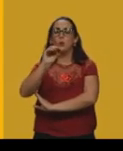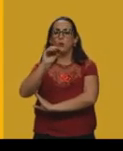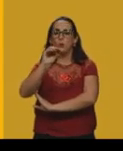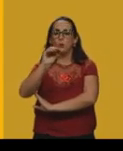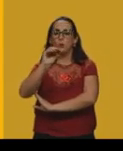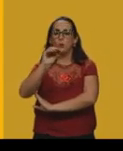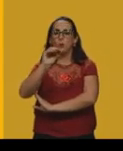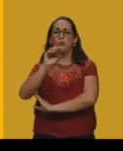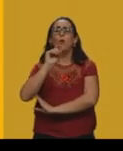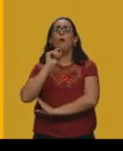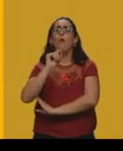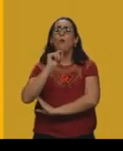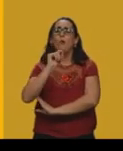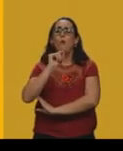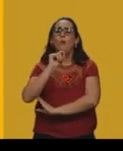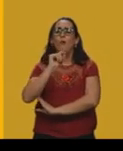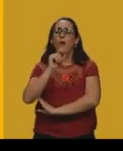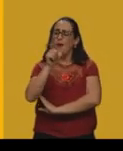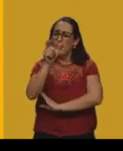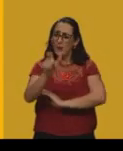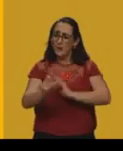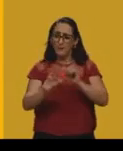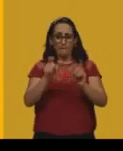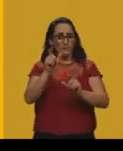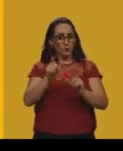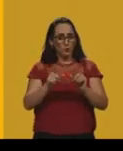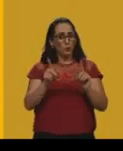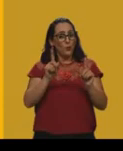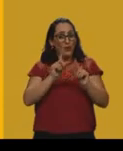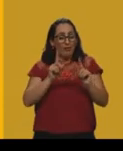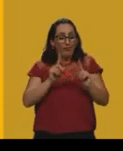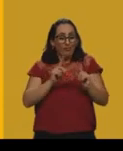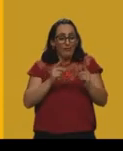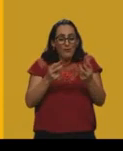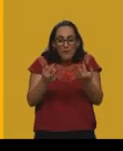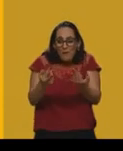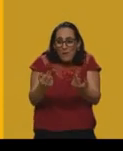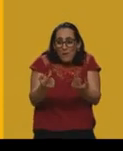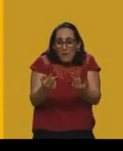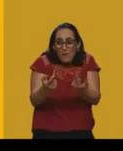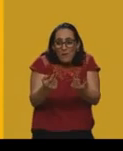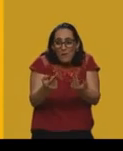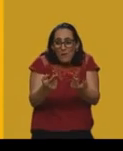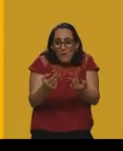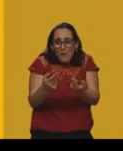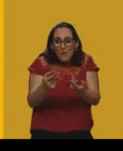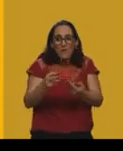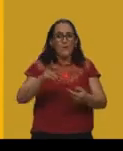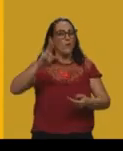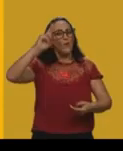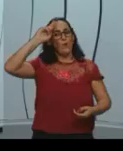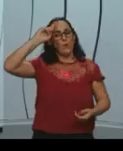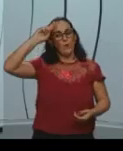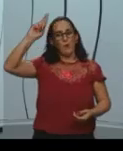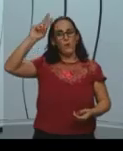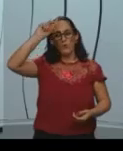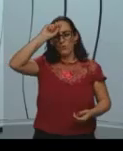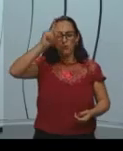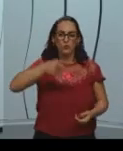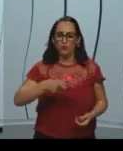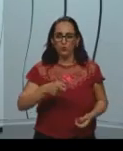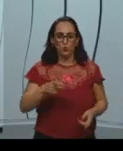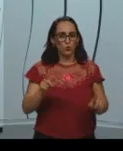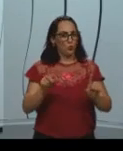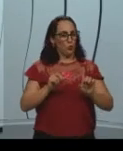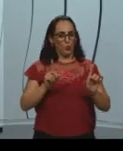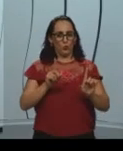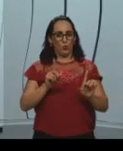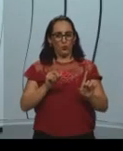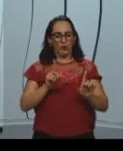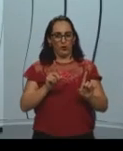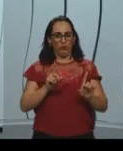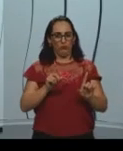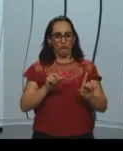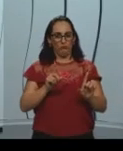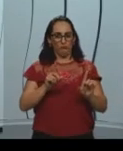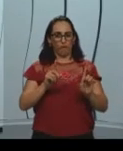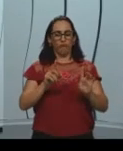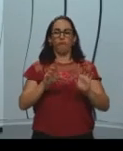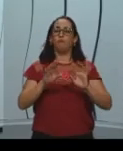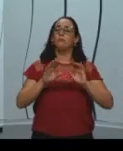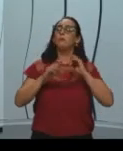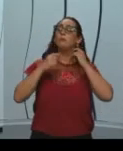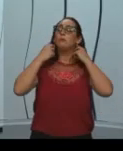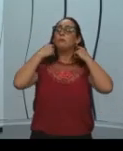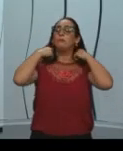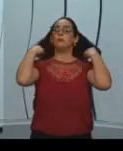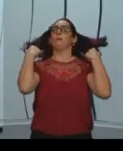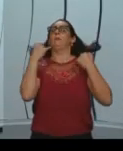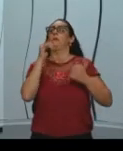não se encaixam entre os proprietários de engenho, porque para a gente dizer que era um senhor de engenho, ele precisa ter toda aquela estrutura, né?